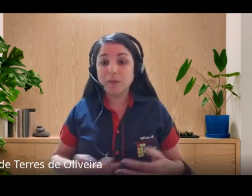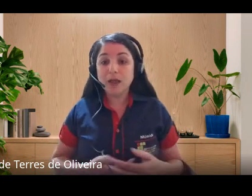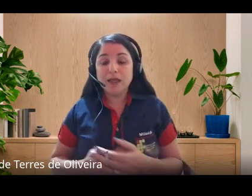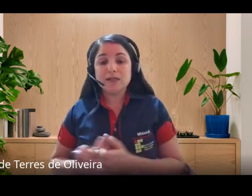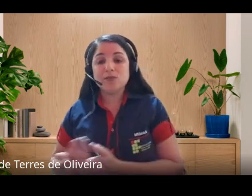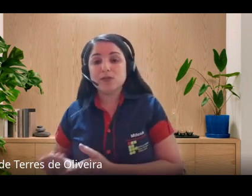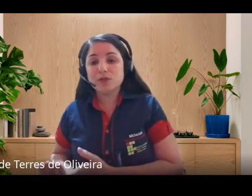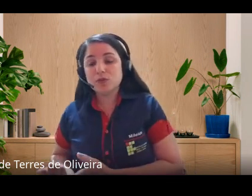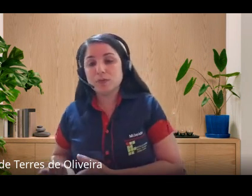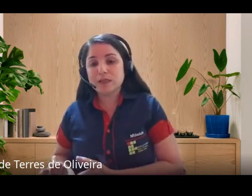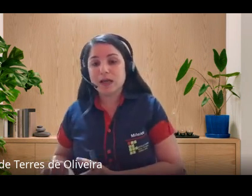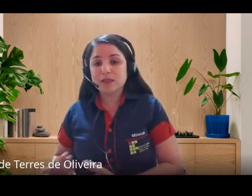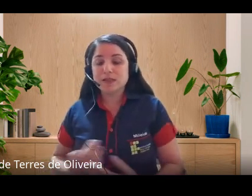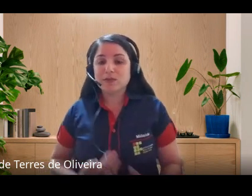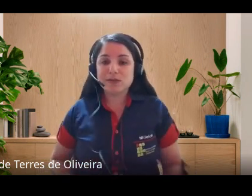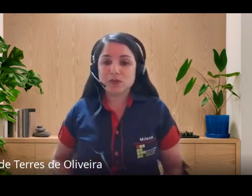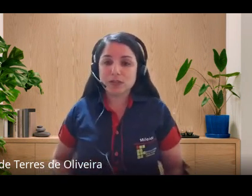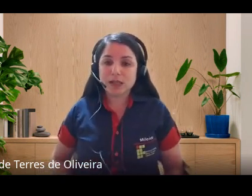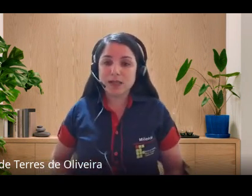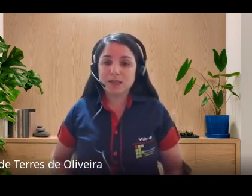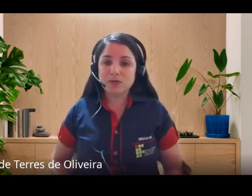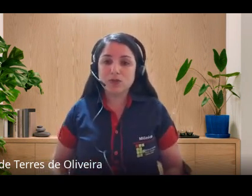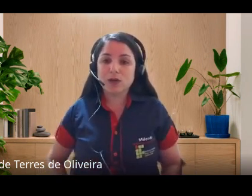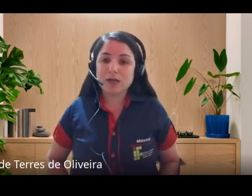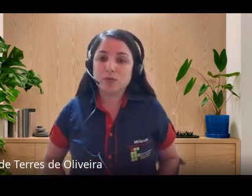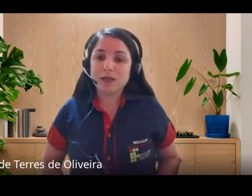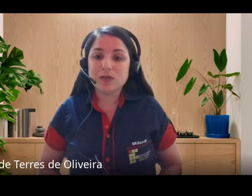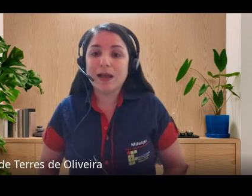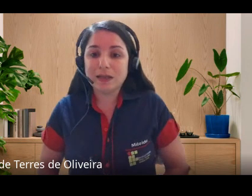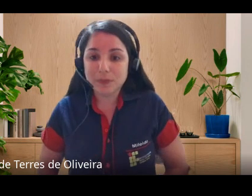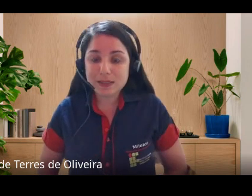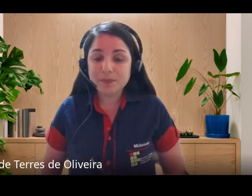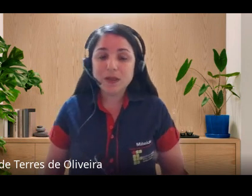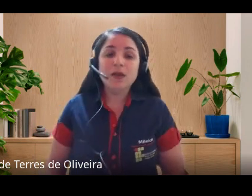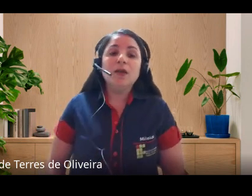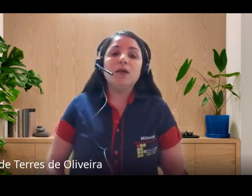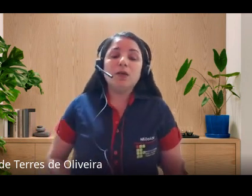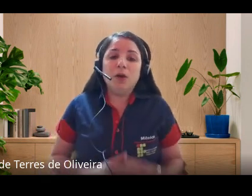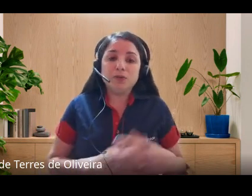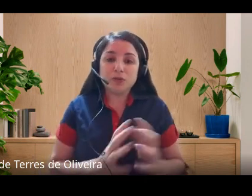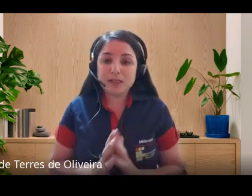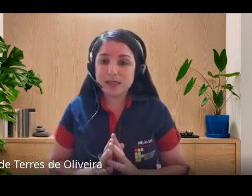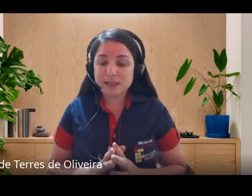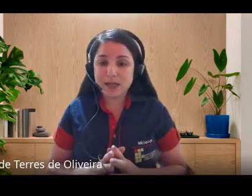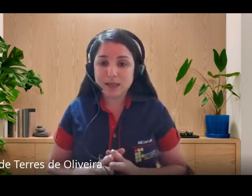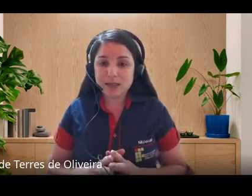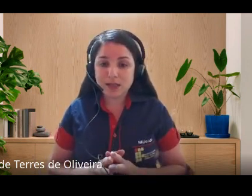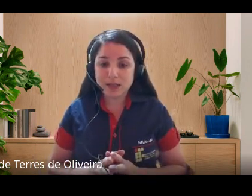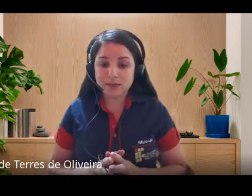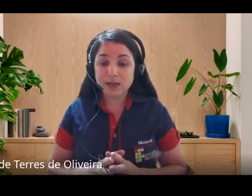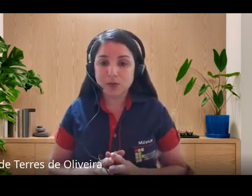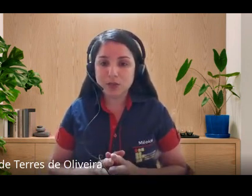enfim, e as línguas visoespaciais, que são as línguas de sinais, né? No nosso caso, no Brasil, é a Libras. Toda essa